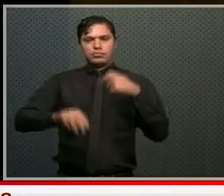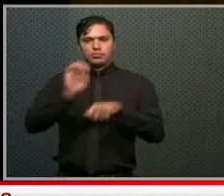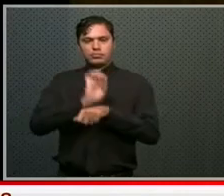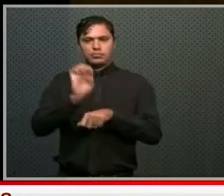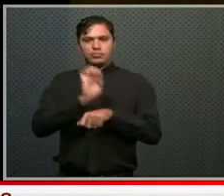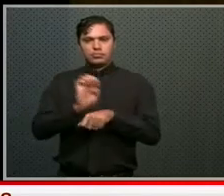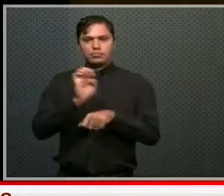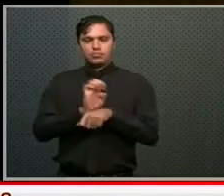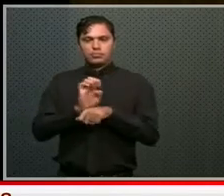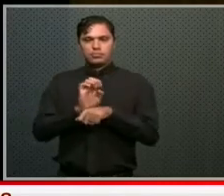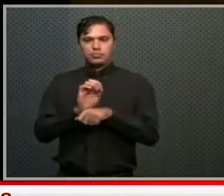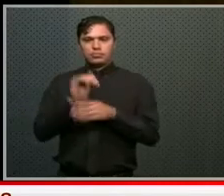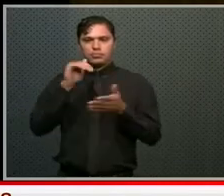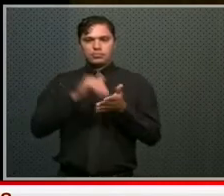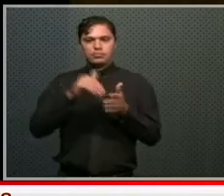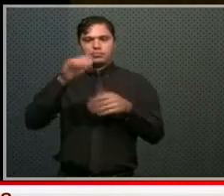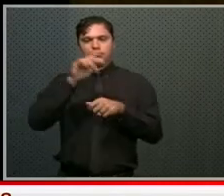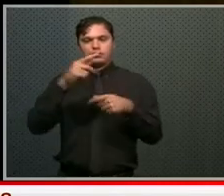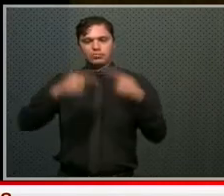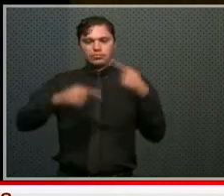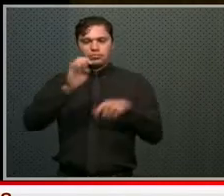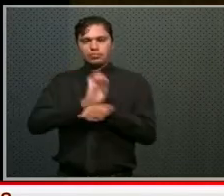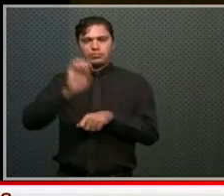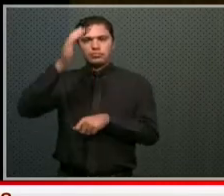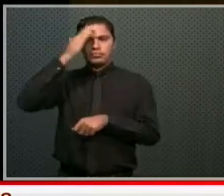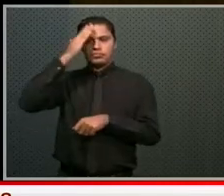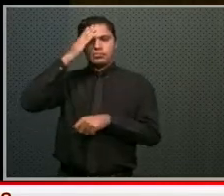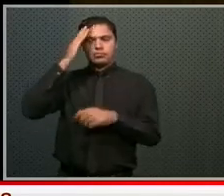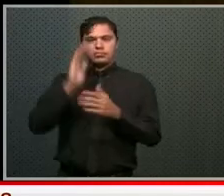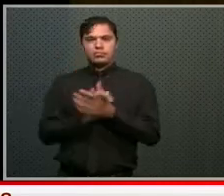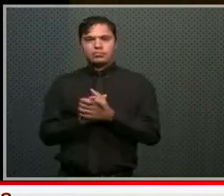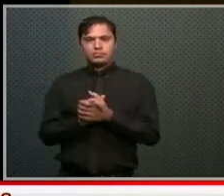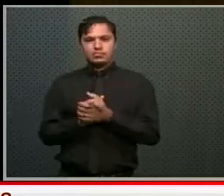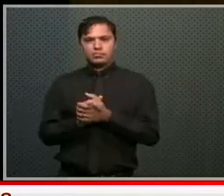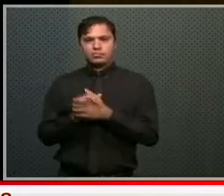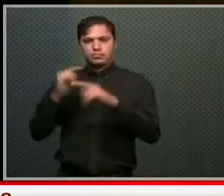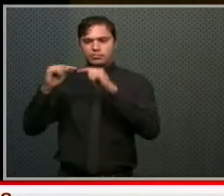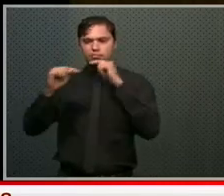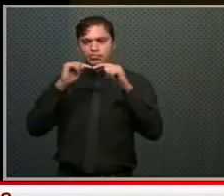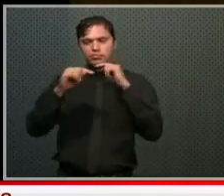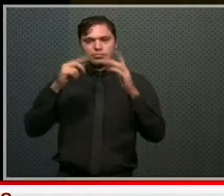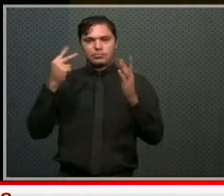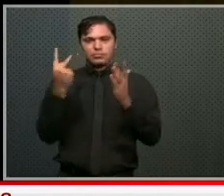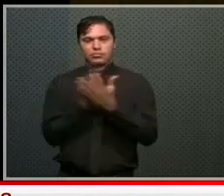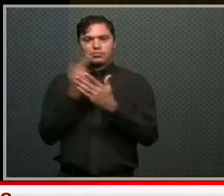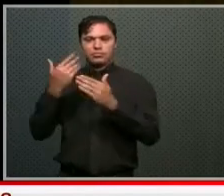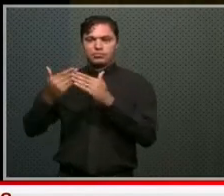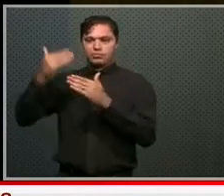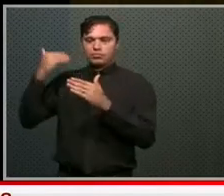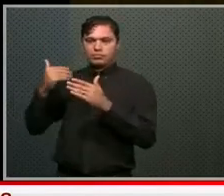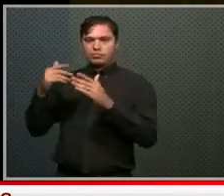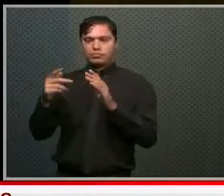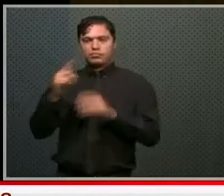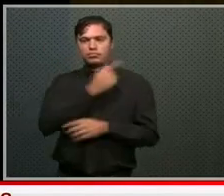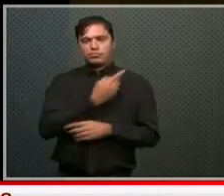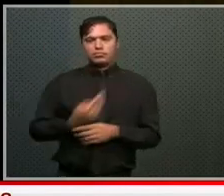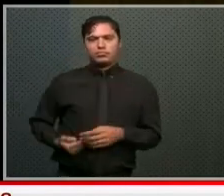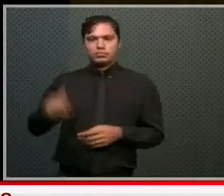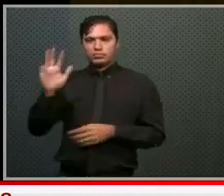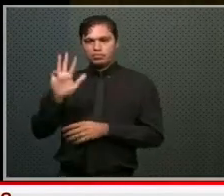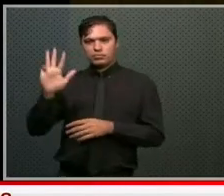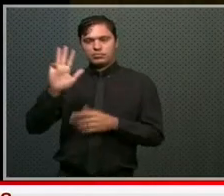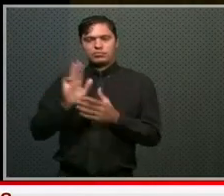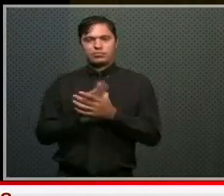de até República do Estado do Pará porque essa discussão é se deu no outro momento lá atrás do tempo do governo Lula é